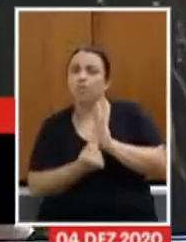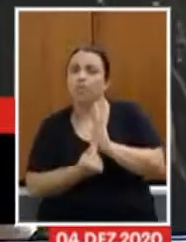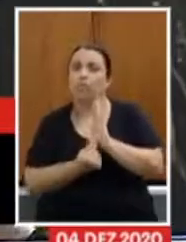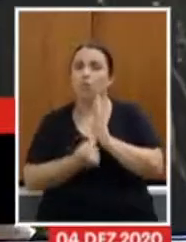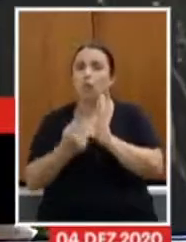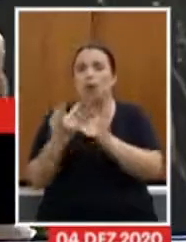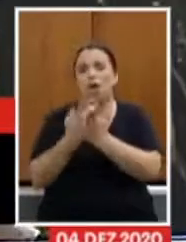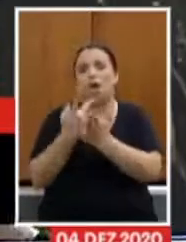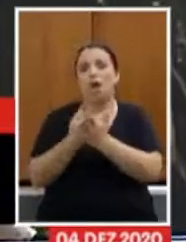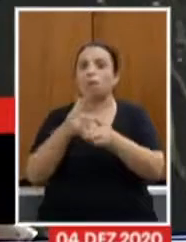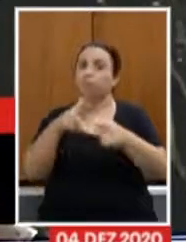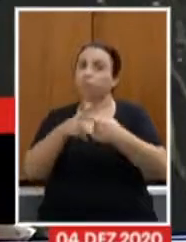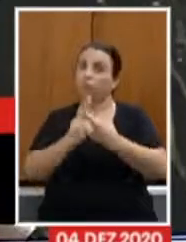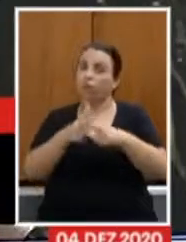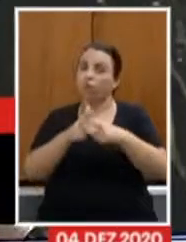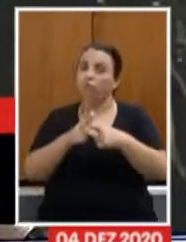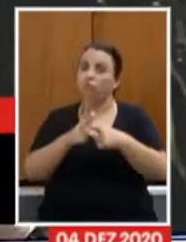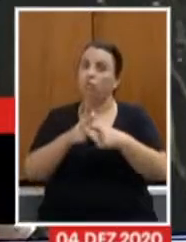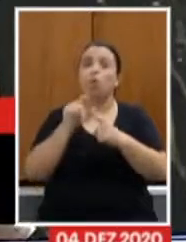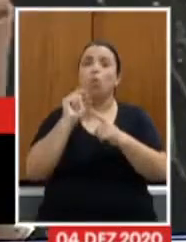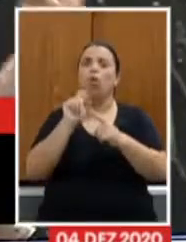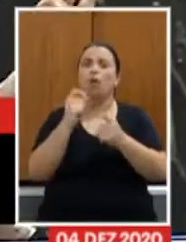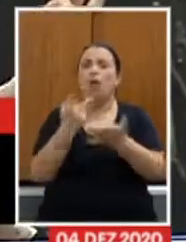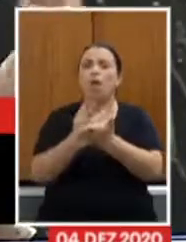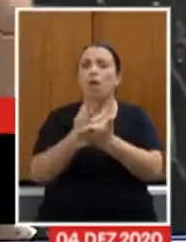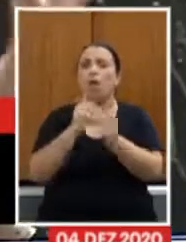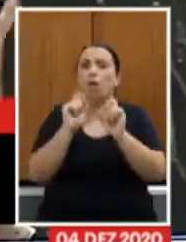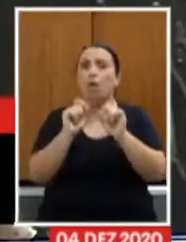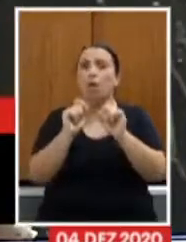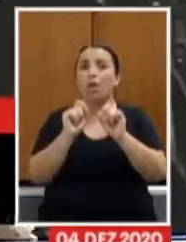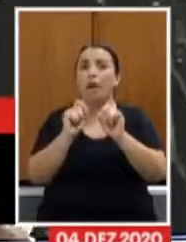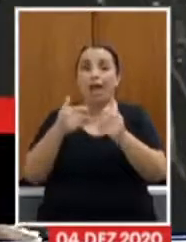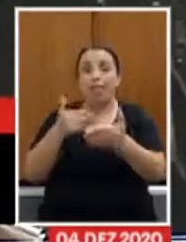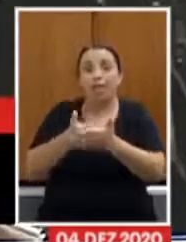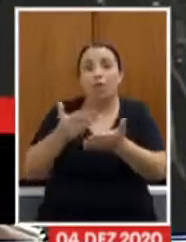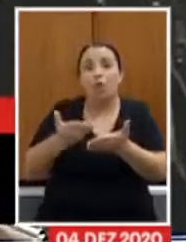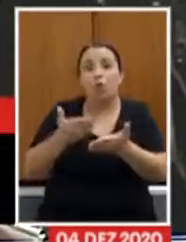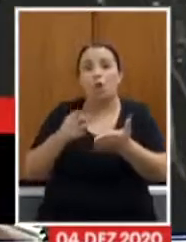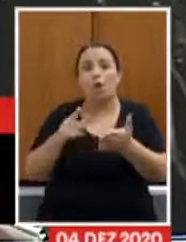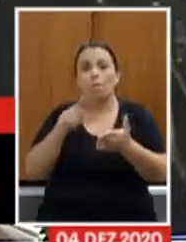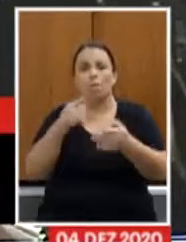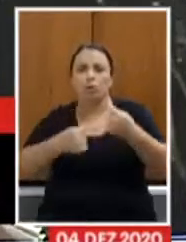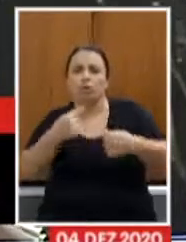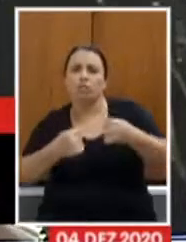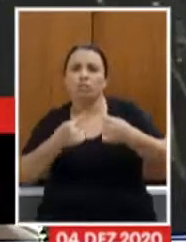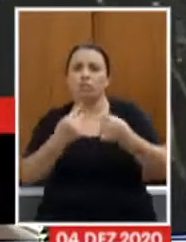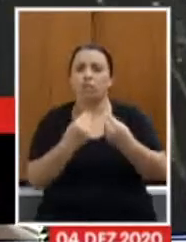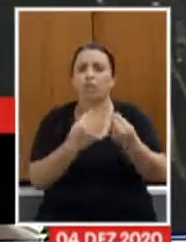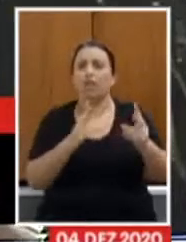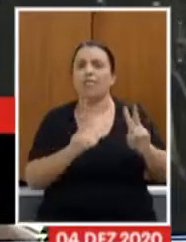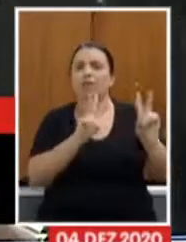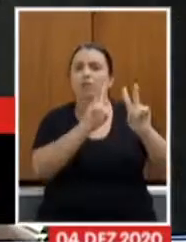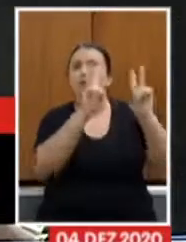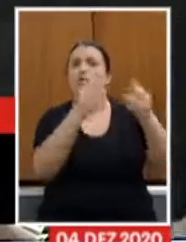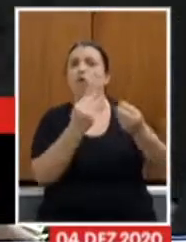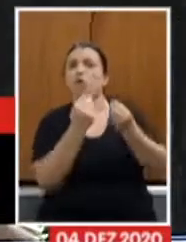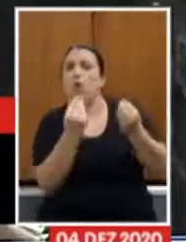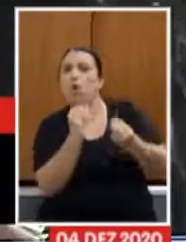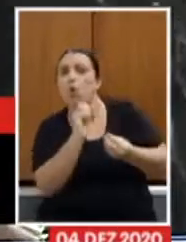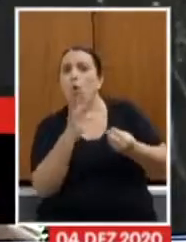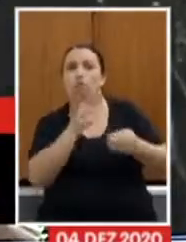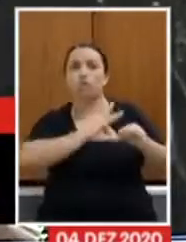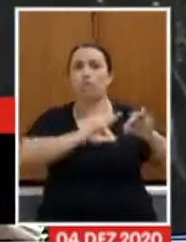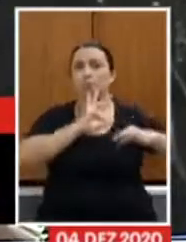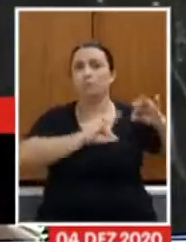momento, não ter nenhuma política colocada de valorização ou sobre remuneração dos profissionais da educação.